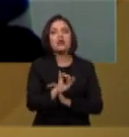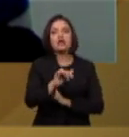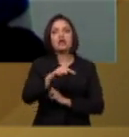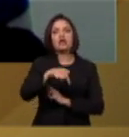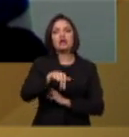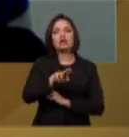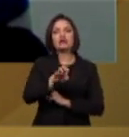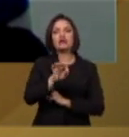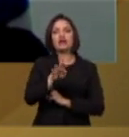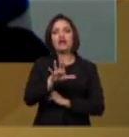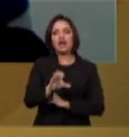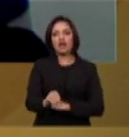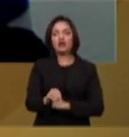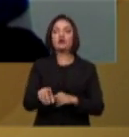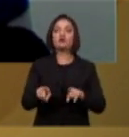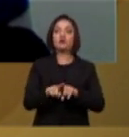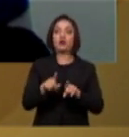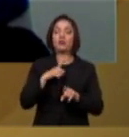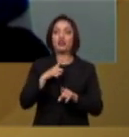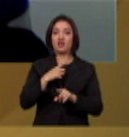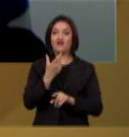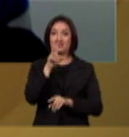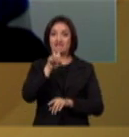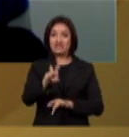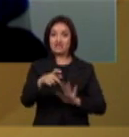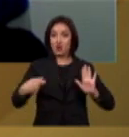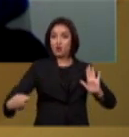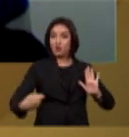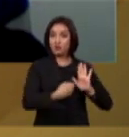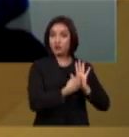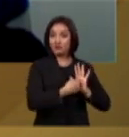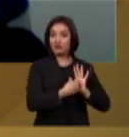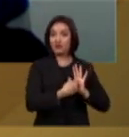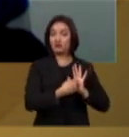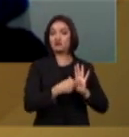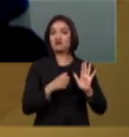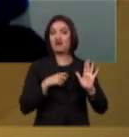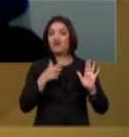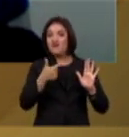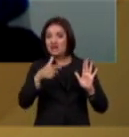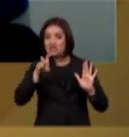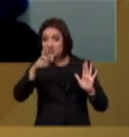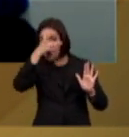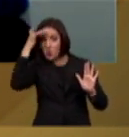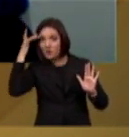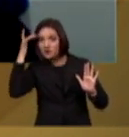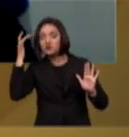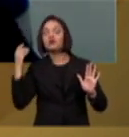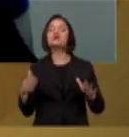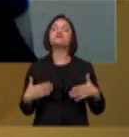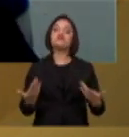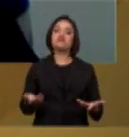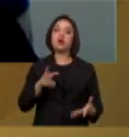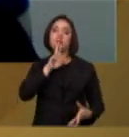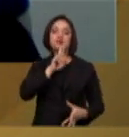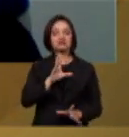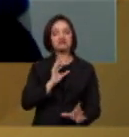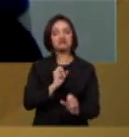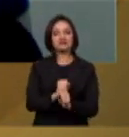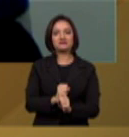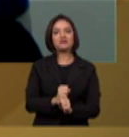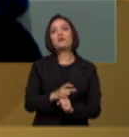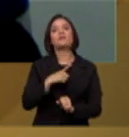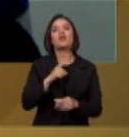período, vieram a ser formuladas 5 denúncias envolvendo 25 denunciados. Para esse resultado, contamos